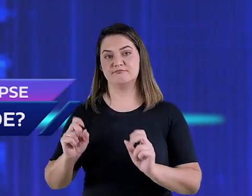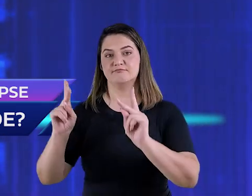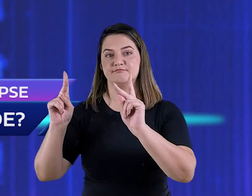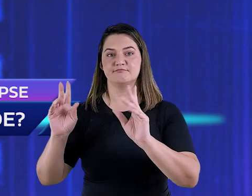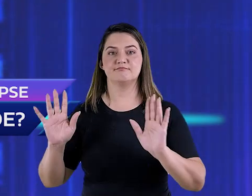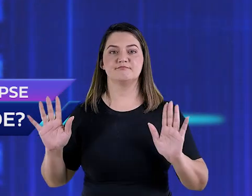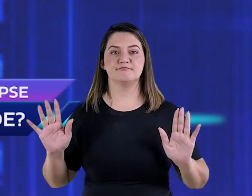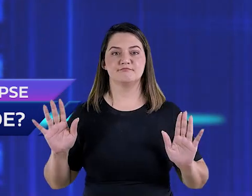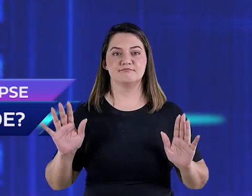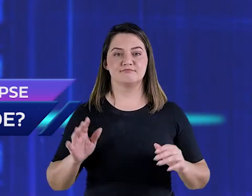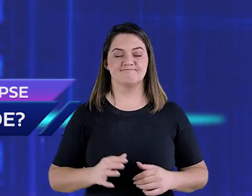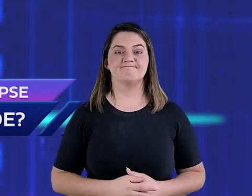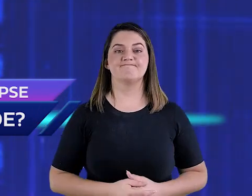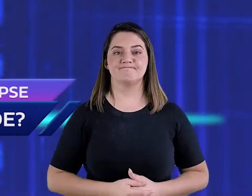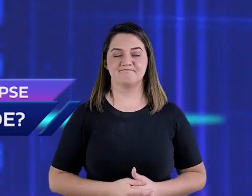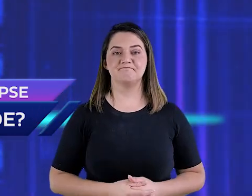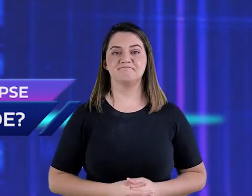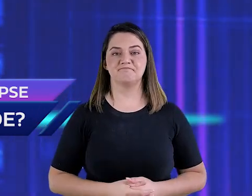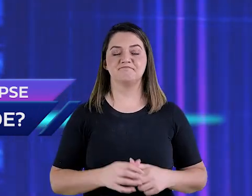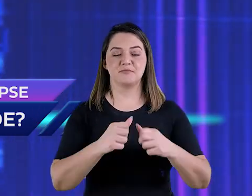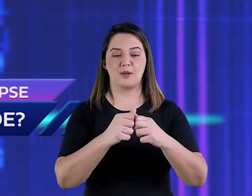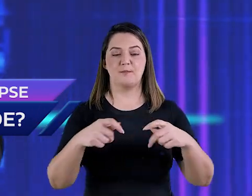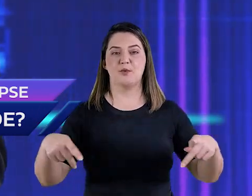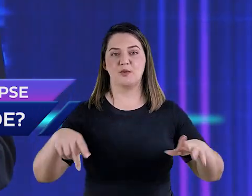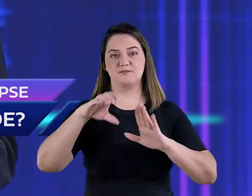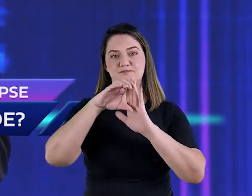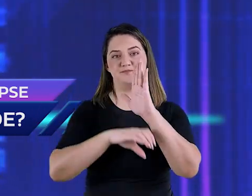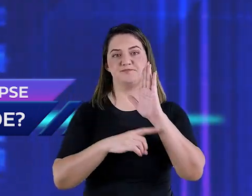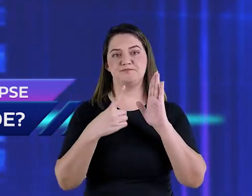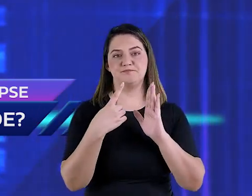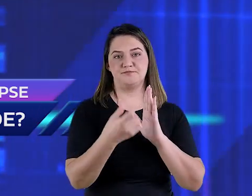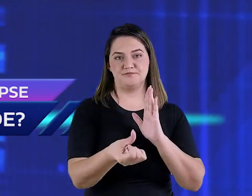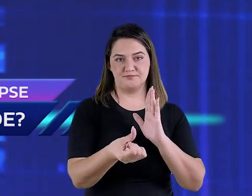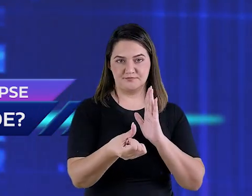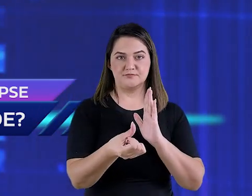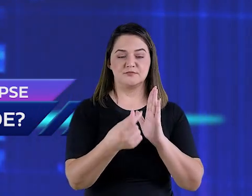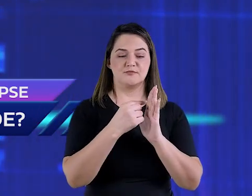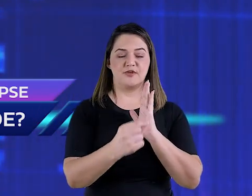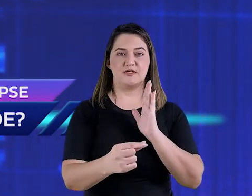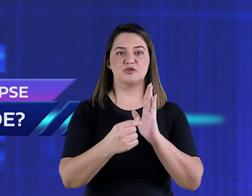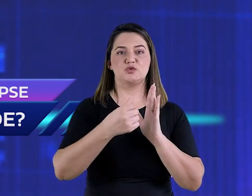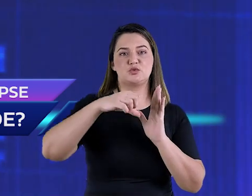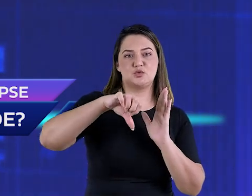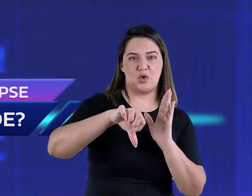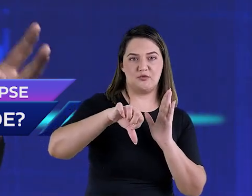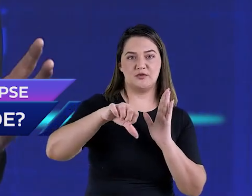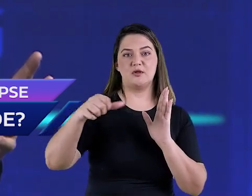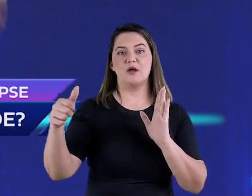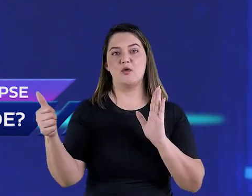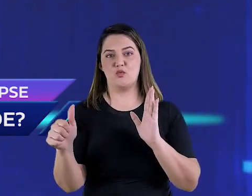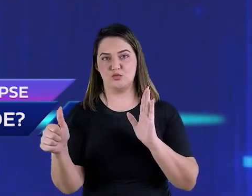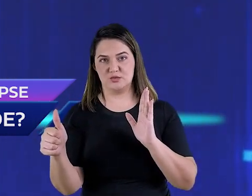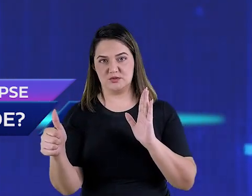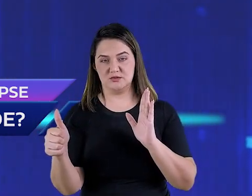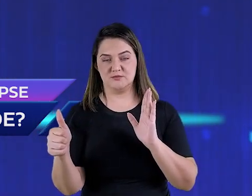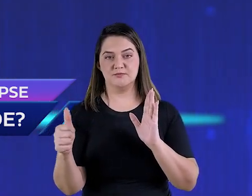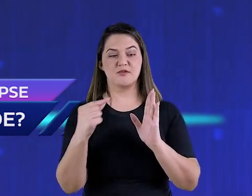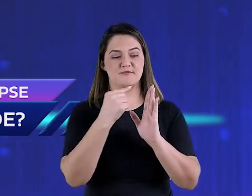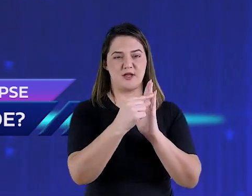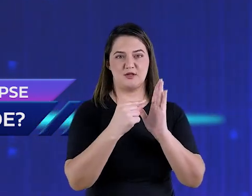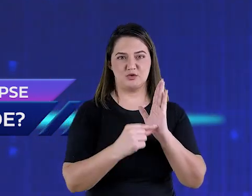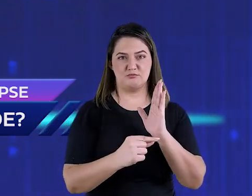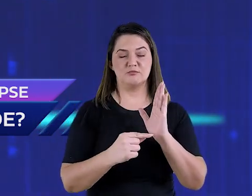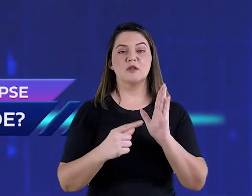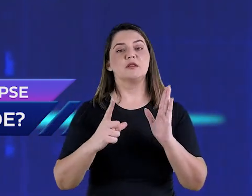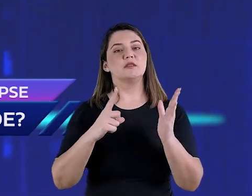perdido, perdido estará. Em Apocalipse capítulo 16, versículos 9 e 11,